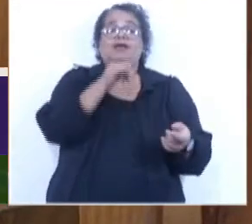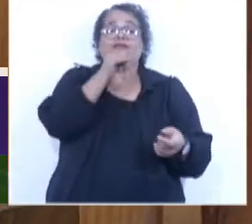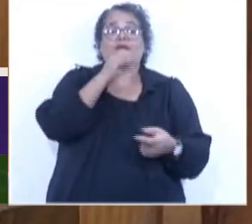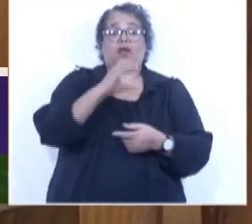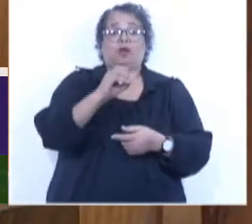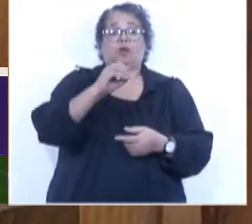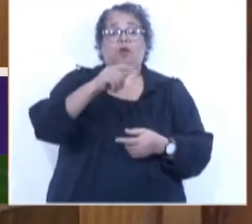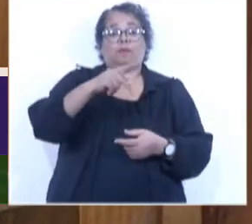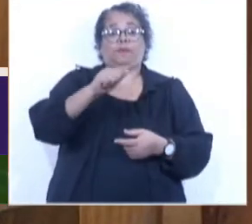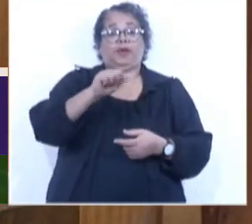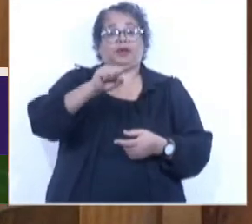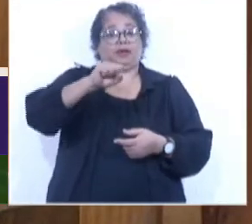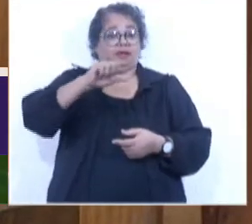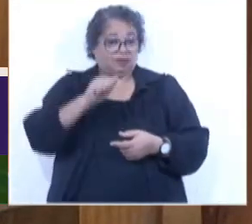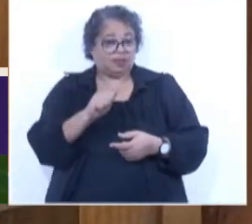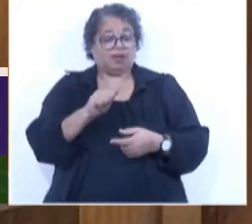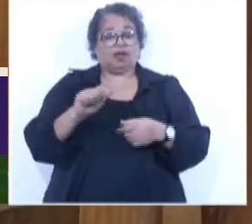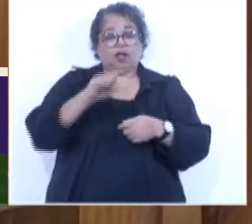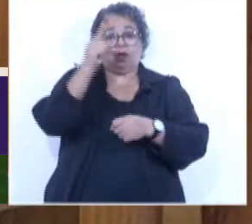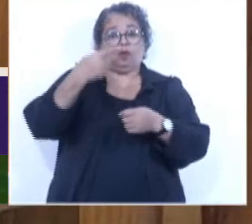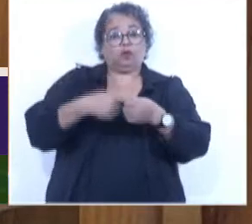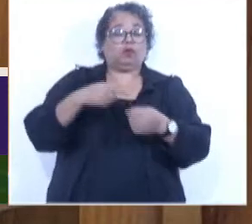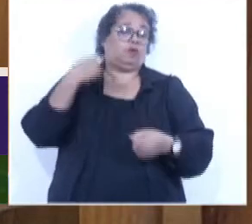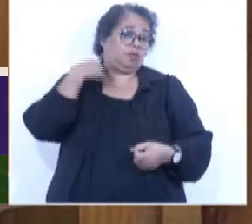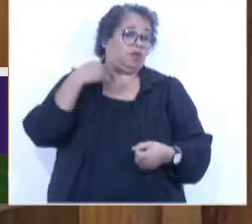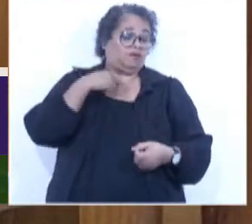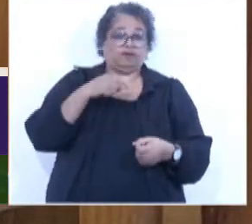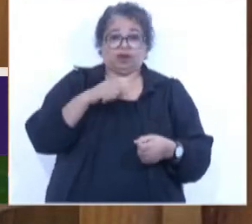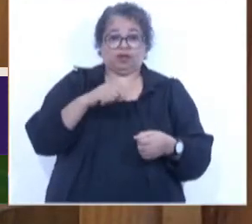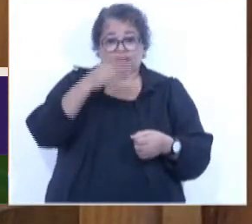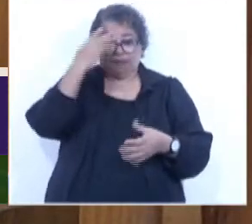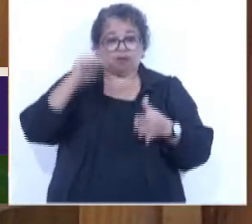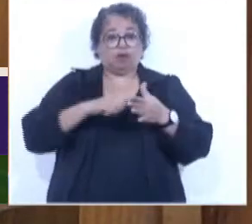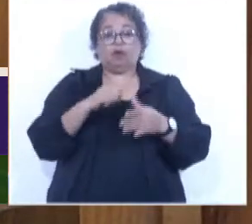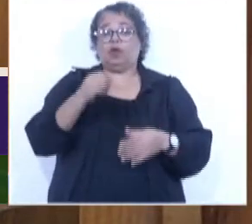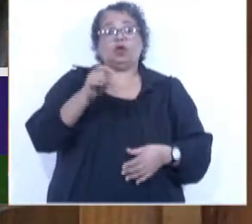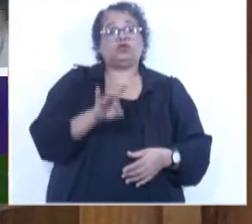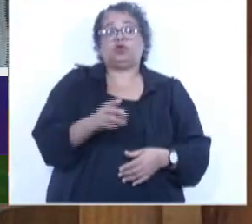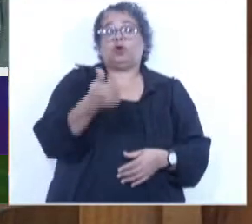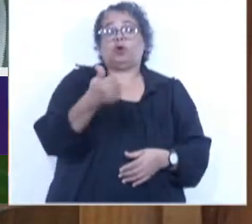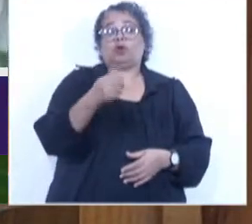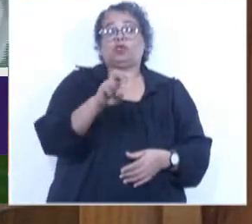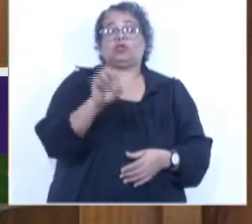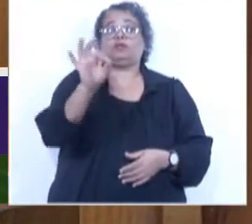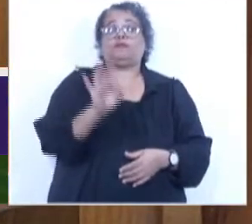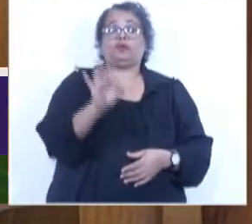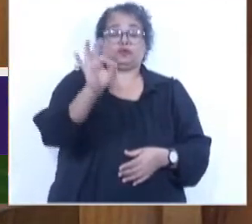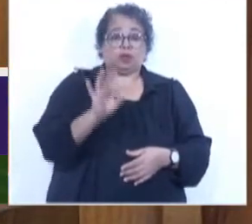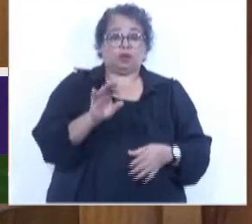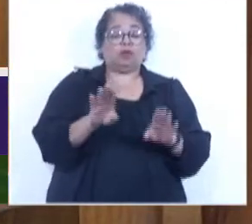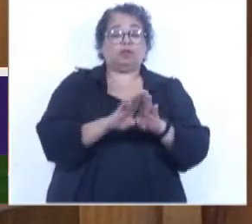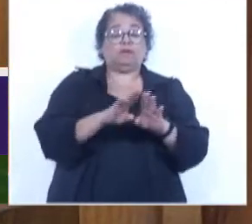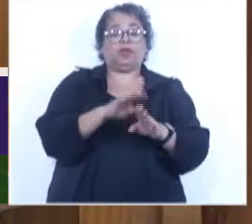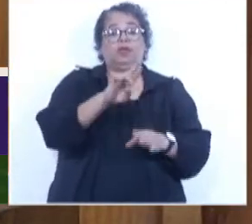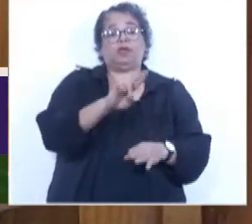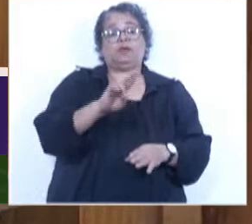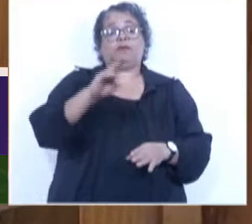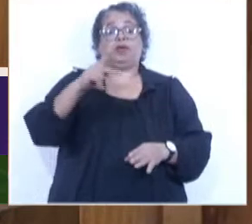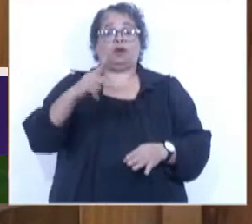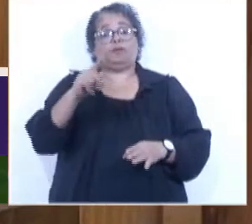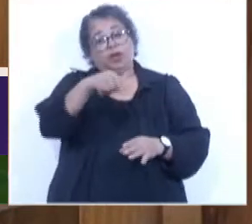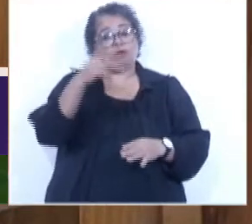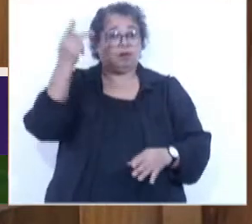que tem que distribuir seu lucro em Minas Gerais para os acionista pediu 15% Ribeirão Preto e outras cidades no porte de Uberlândia